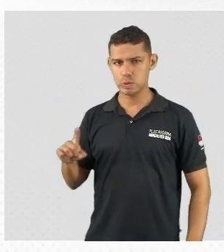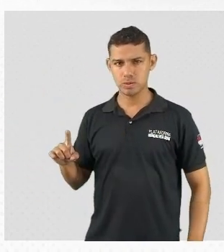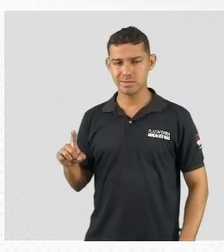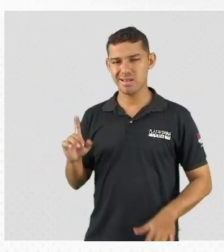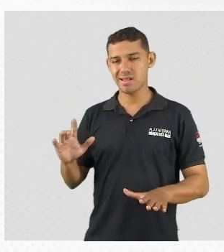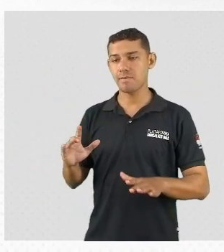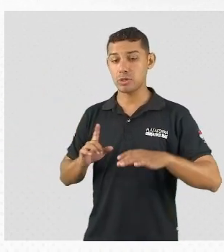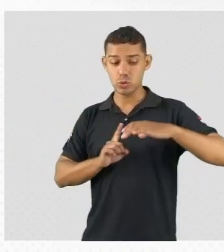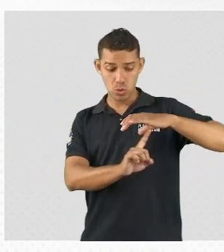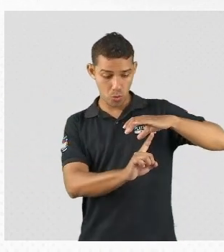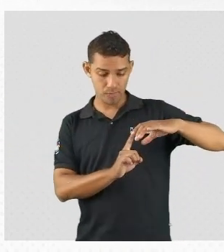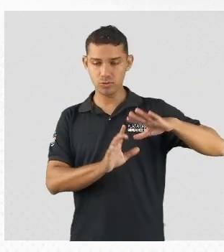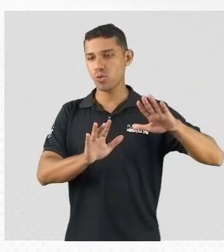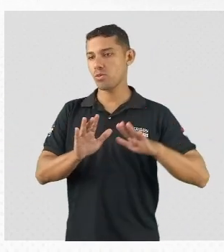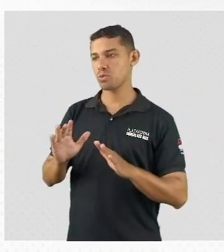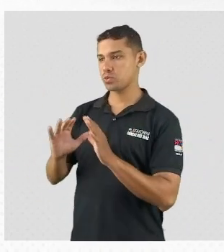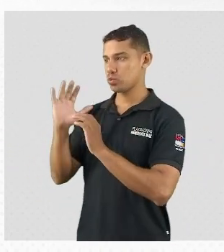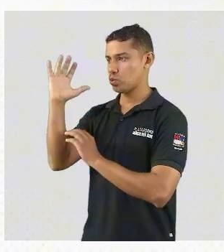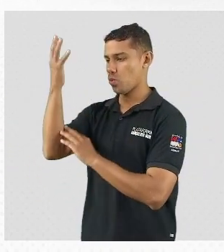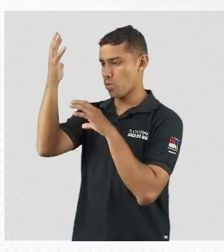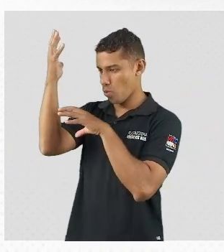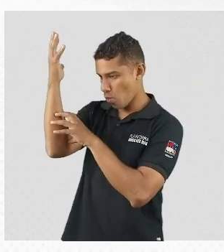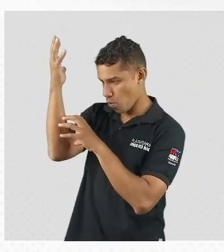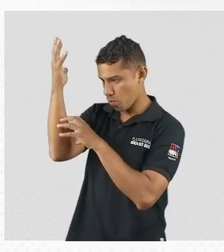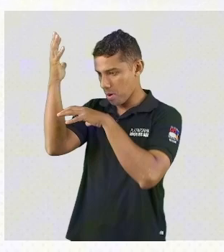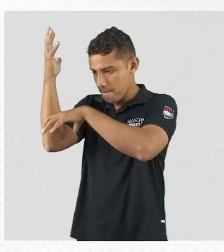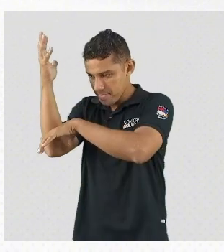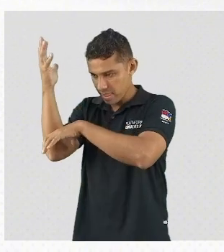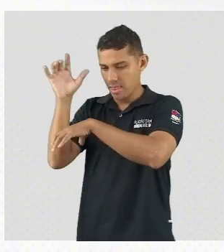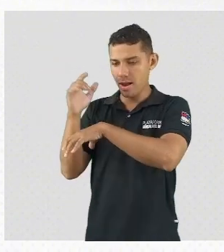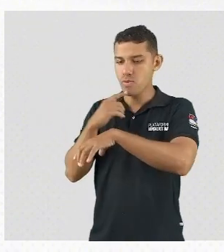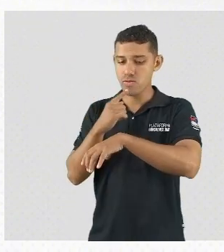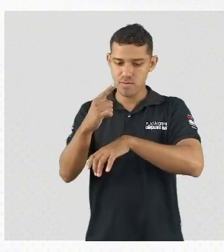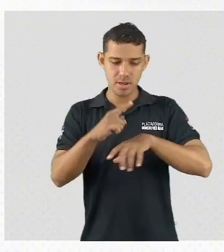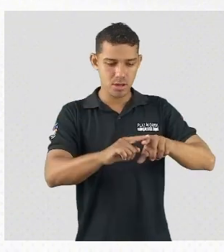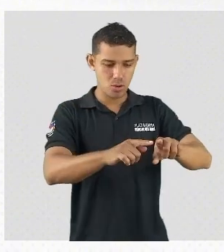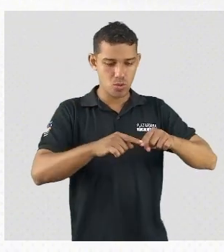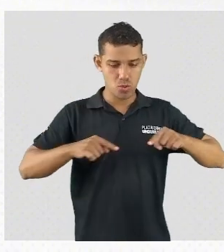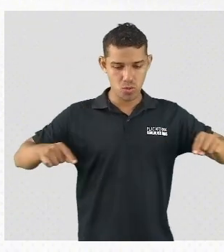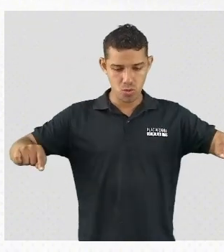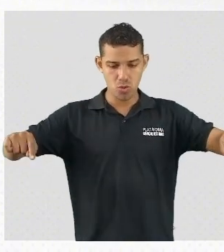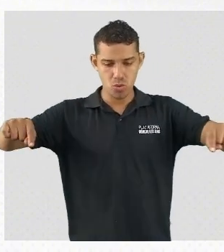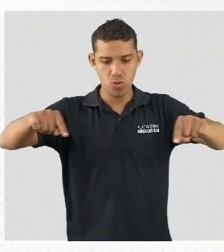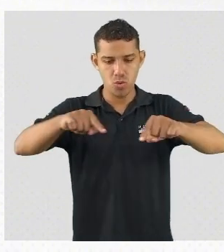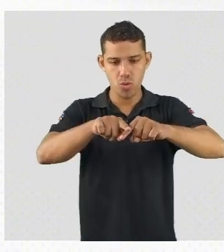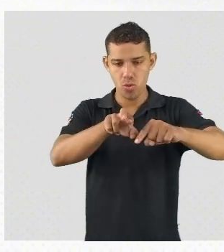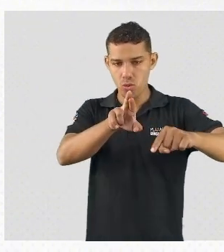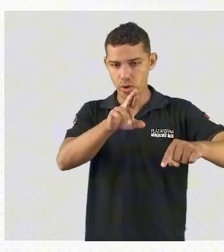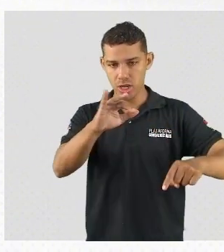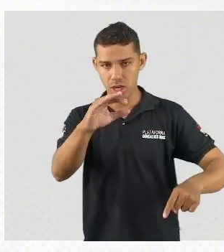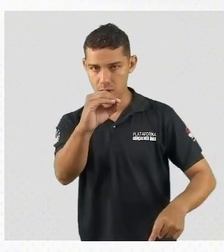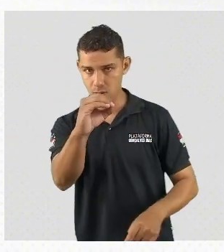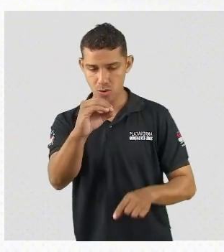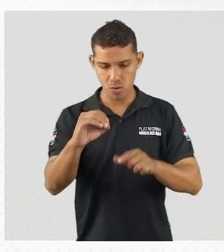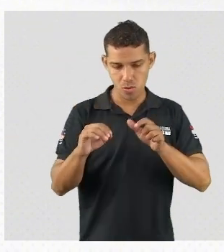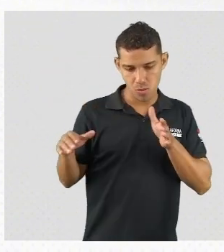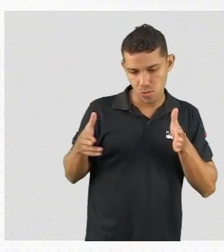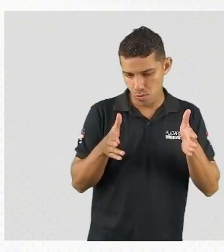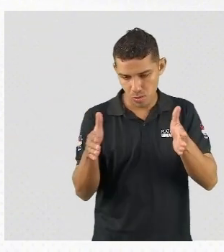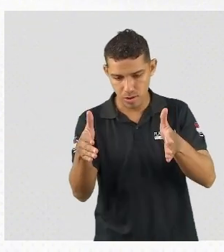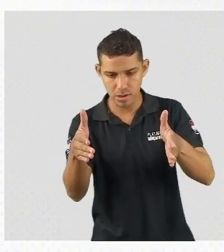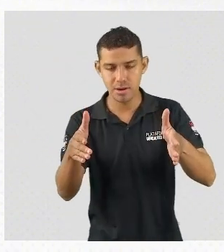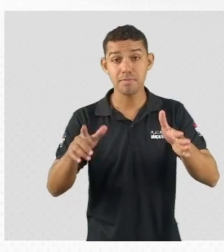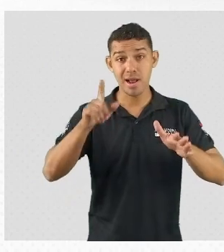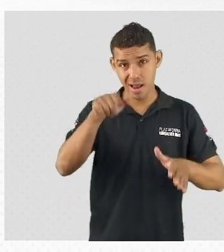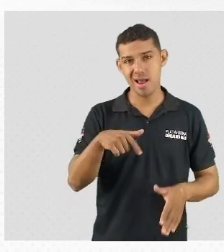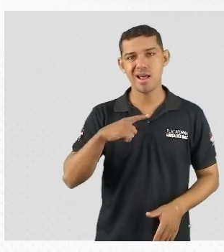numa caverna, numa copa de uma árvore, estavam ali perto dos rios ou mais um pouco distante deles, mas eles eram